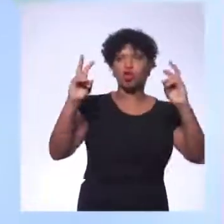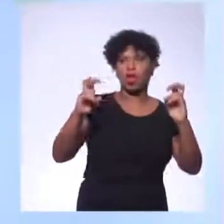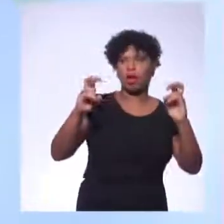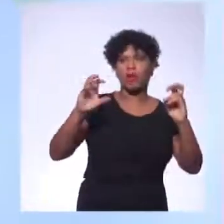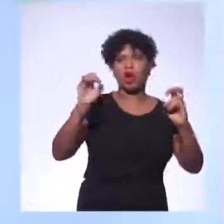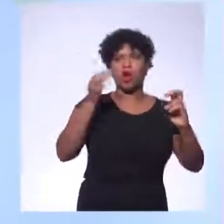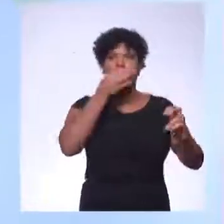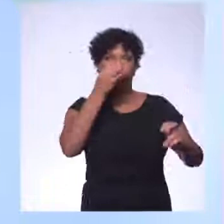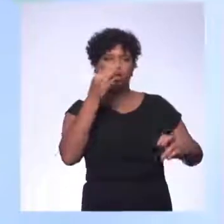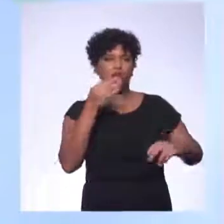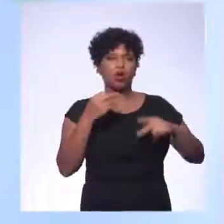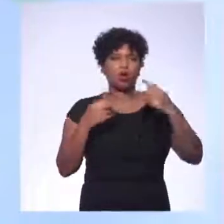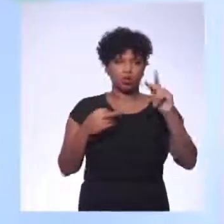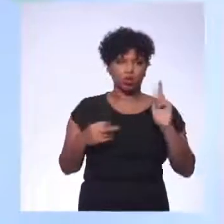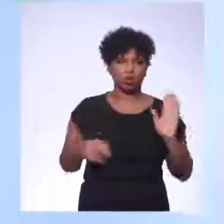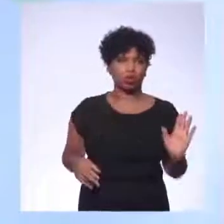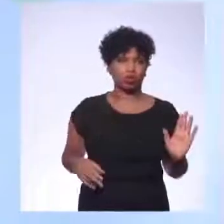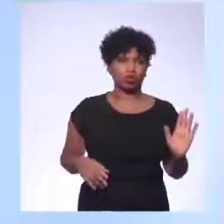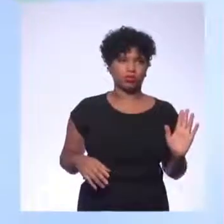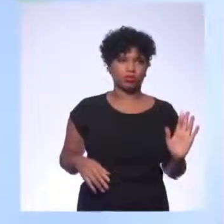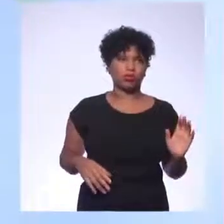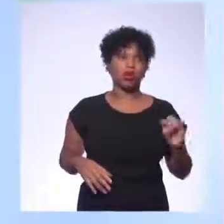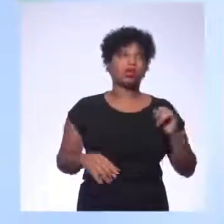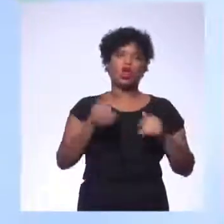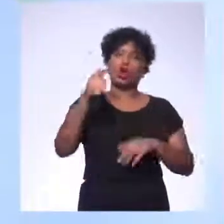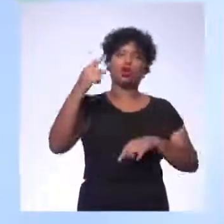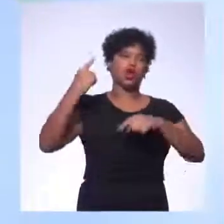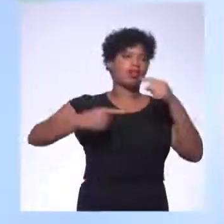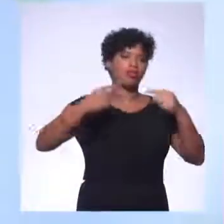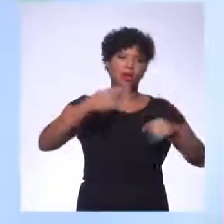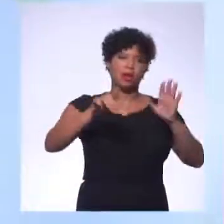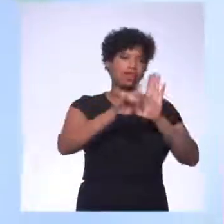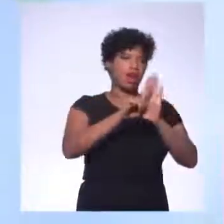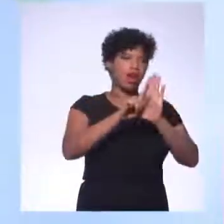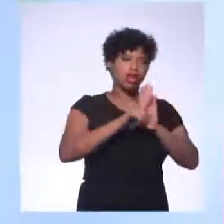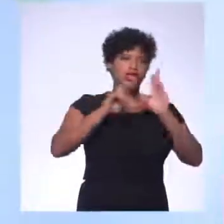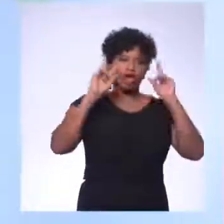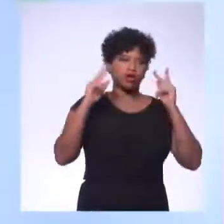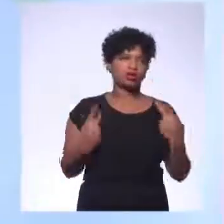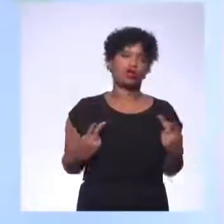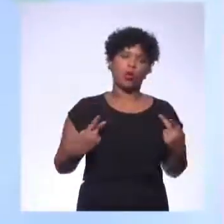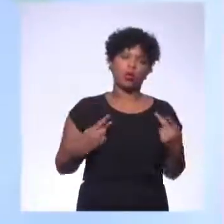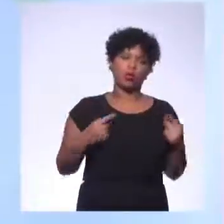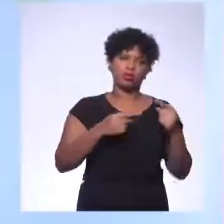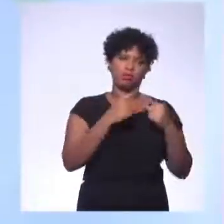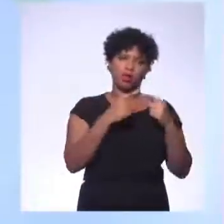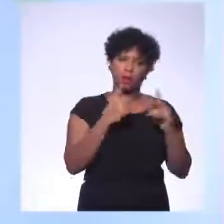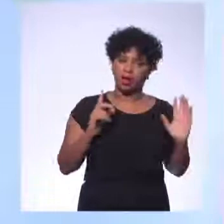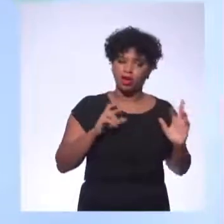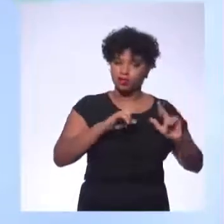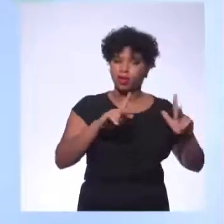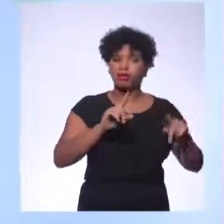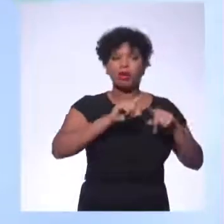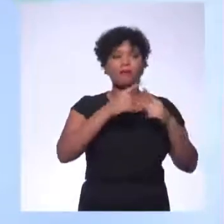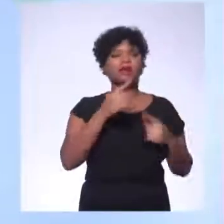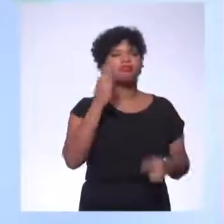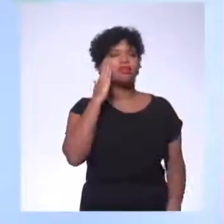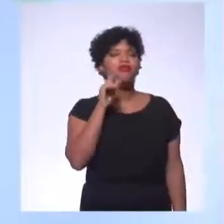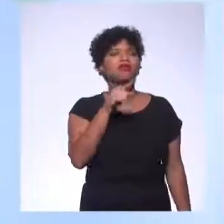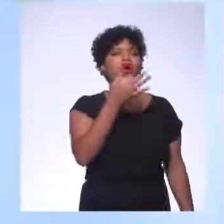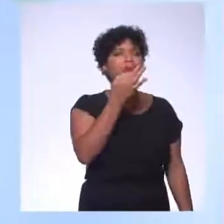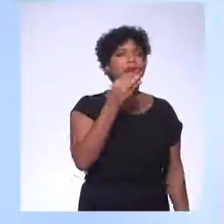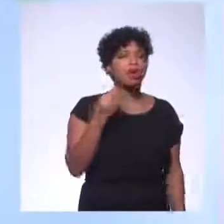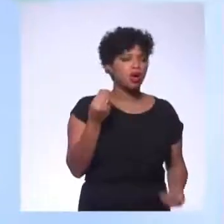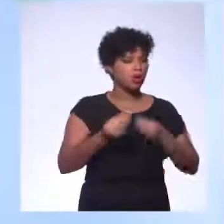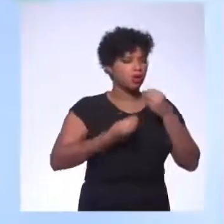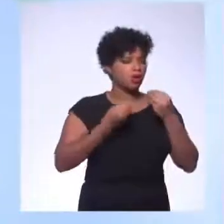você defende a princípio. É claro que se for algo que infringe aí os direitos humanos, é uma outra questão. Sim. Mas é como você defende esse argumento